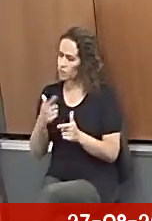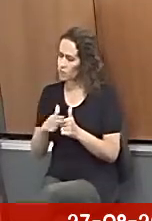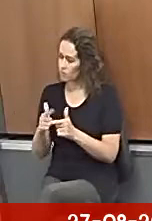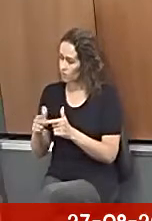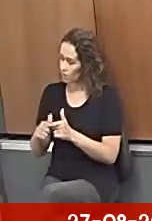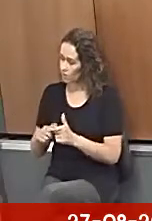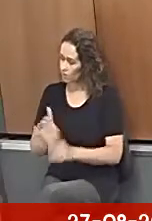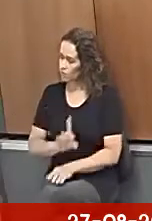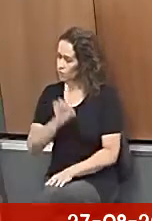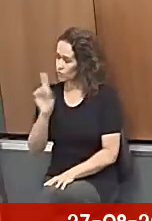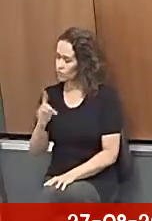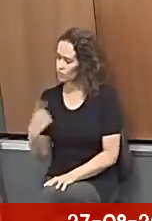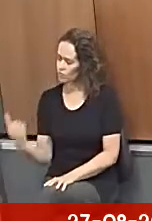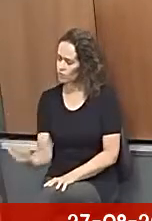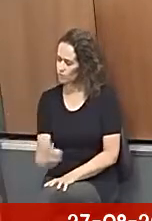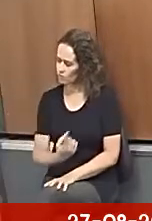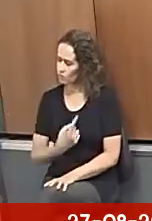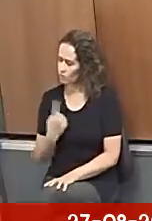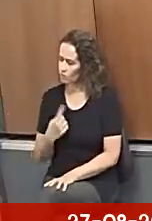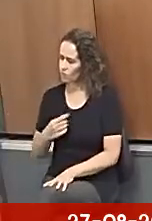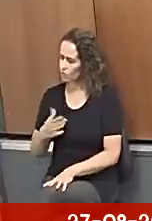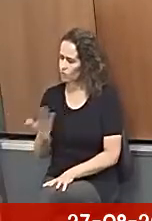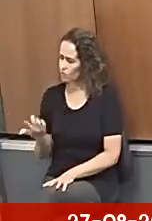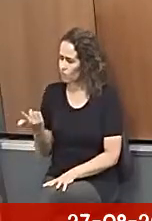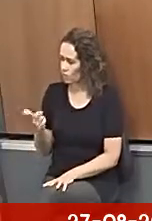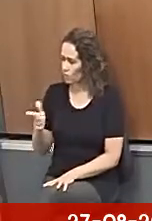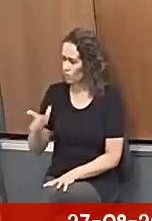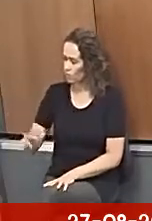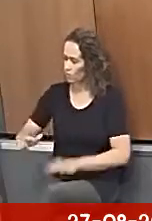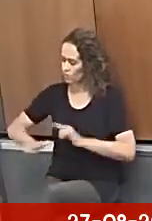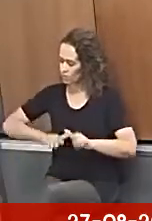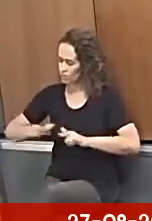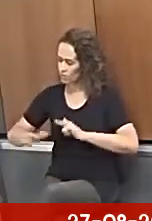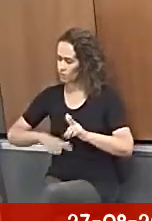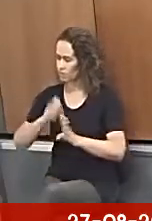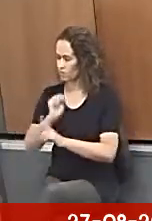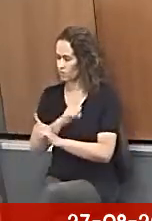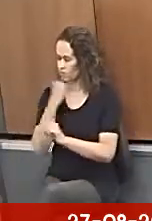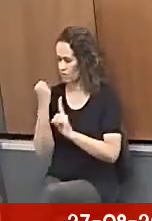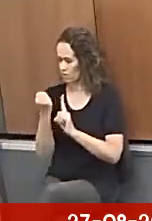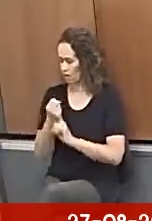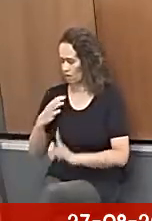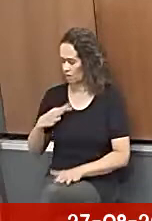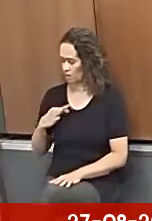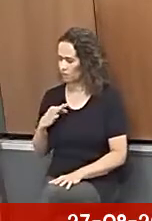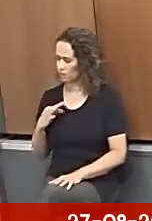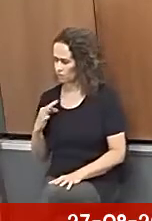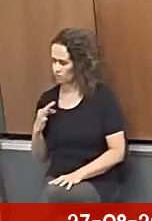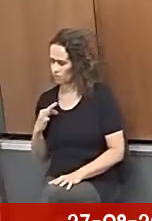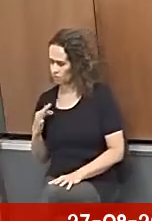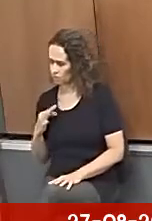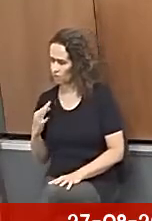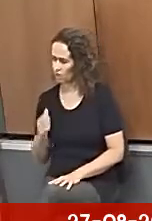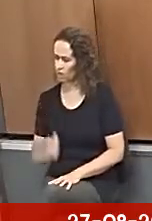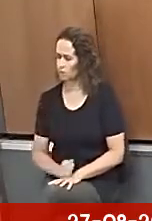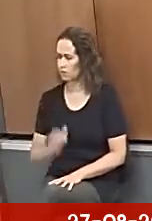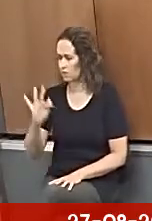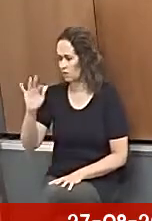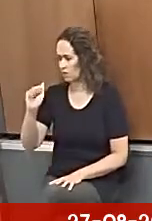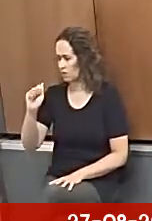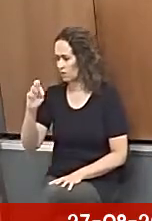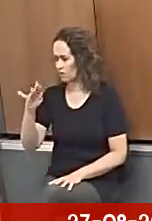dia em que nós estávamos realizando mais um dos nossos trabalhos sociais voluntários fábio militão